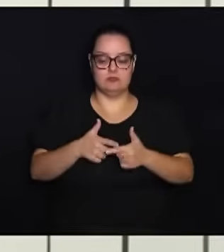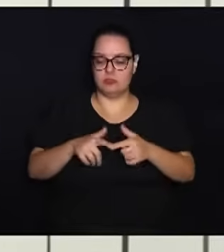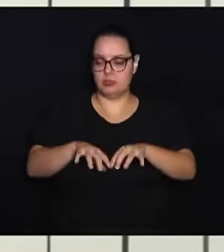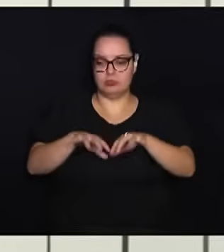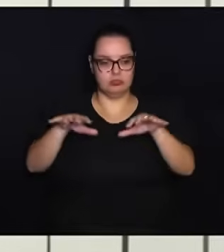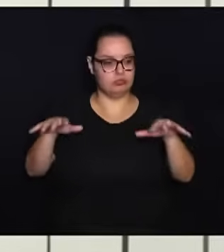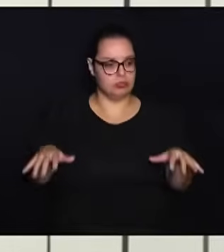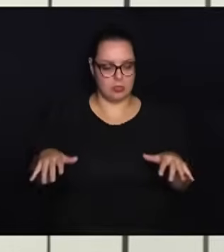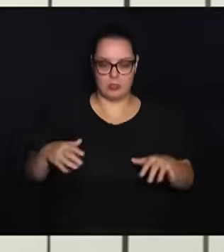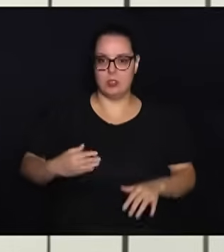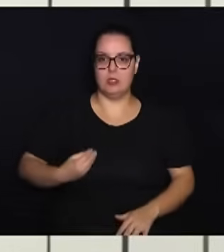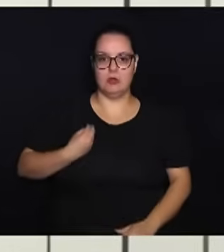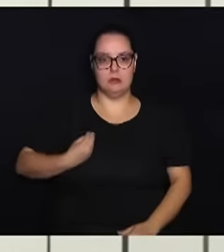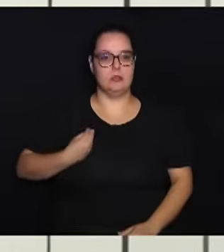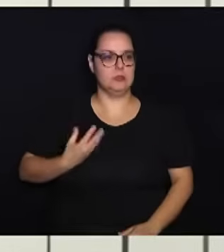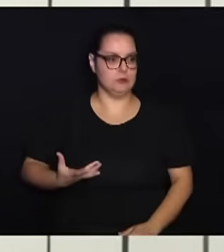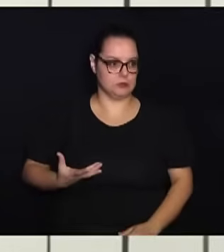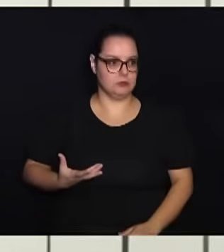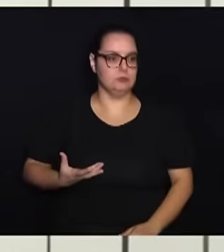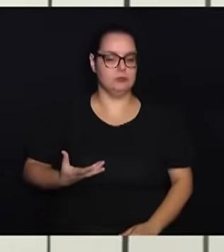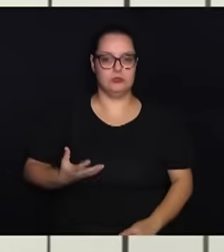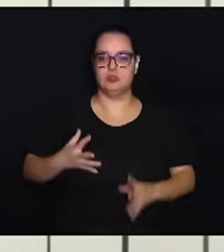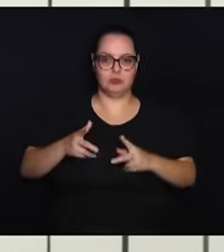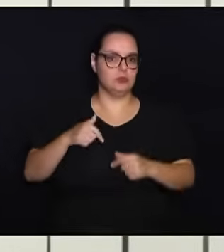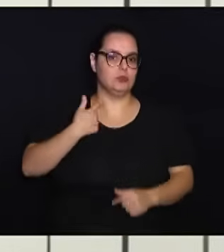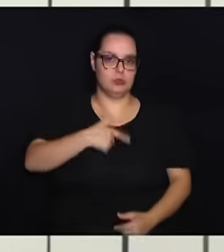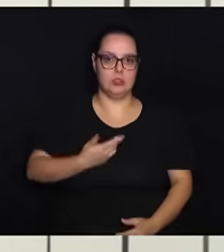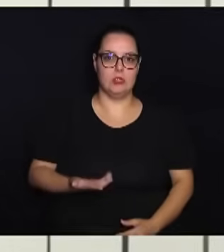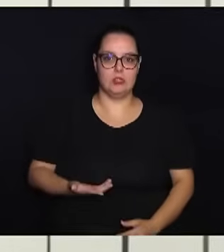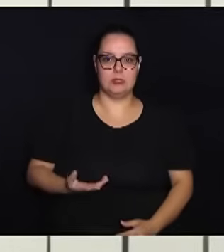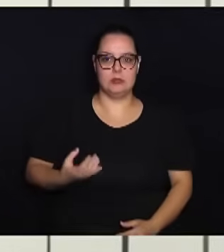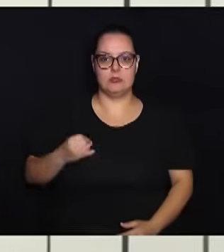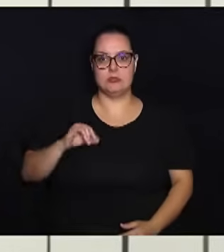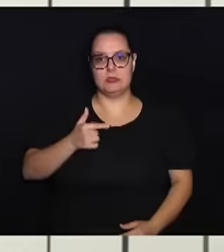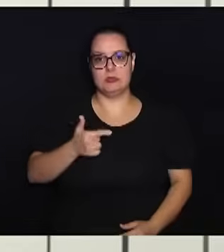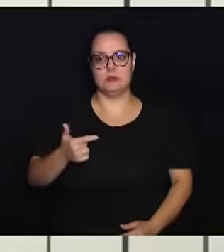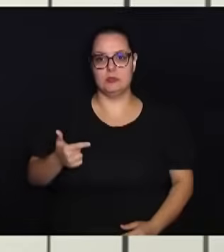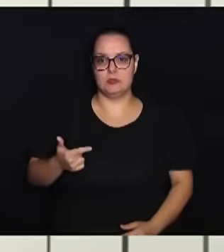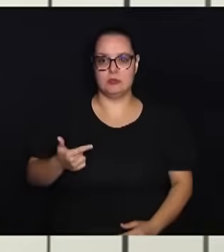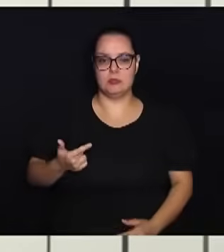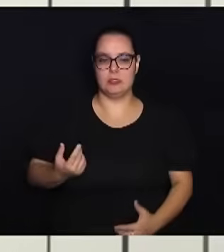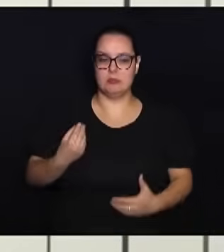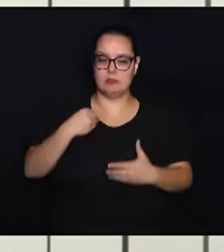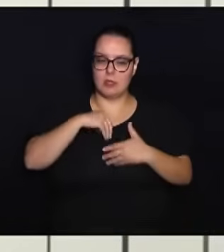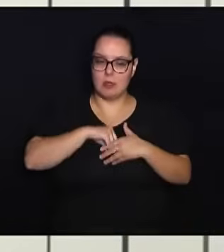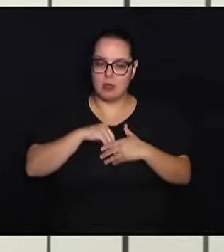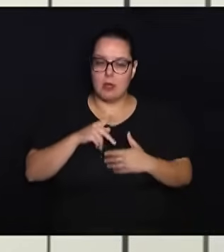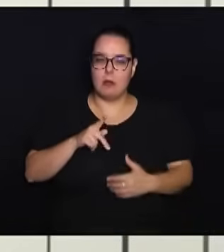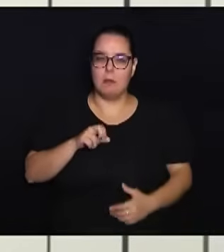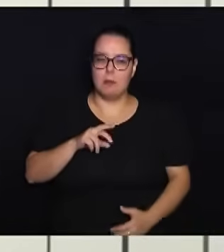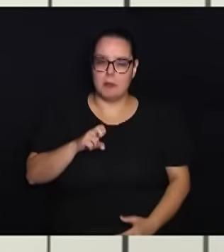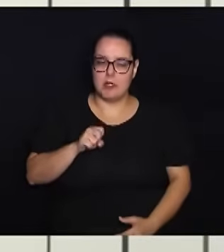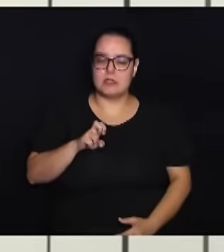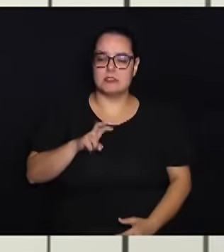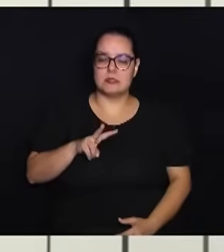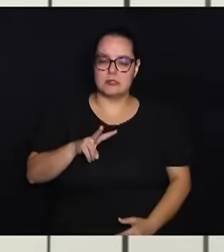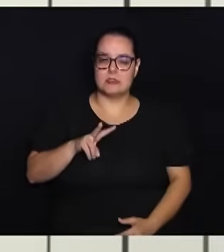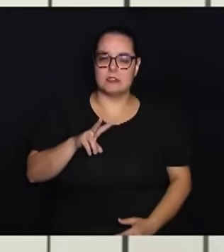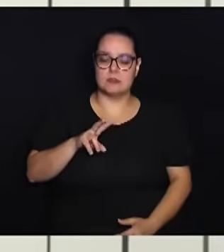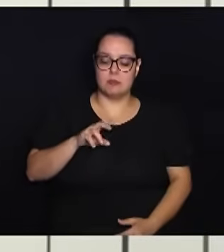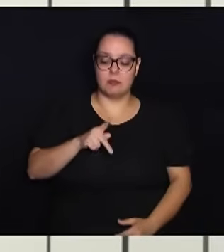todos nós. E se a gente não tem conosco aquela perseverança, né,